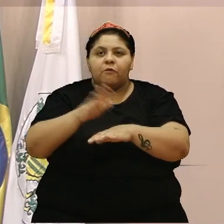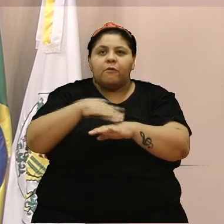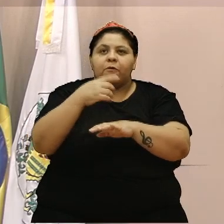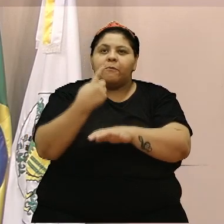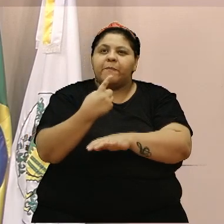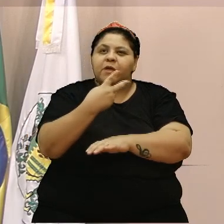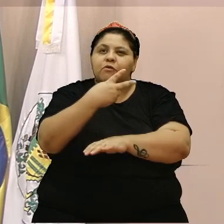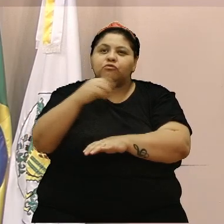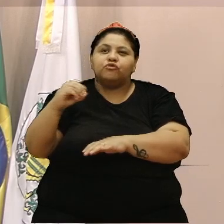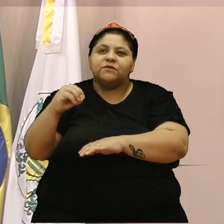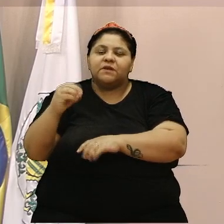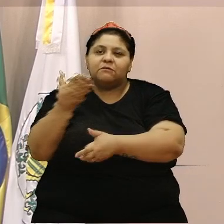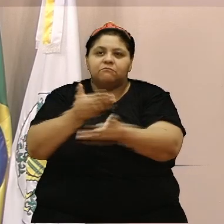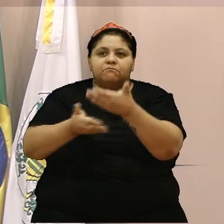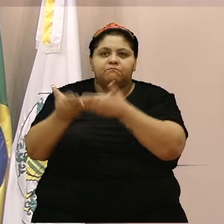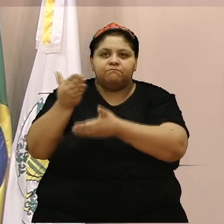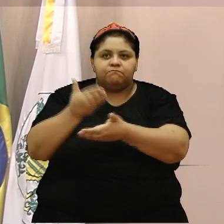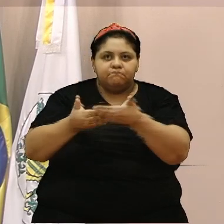1.200 consultas.